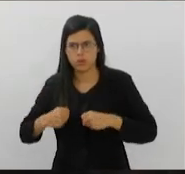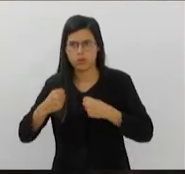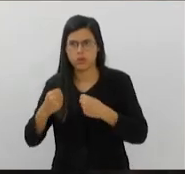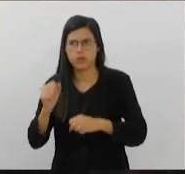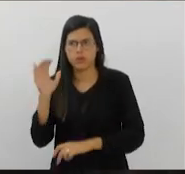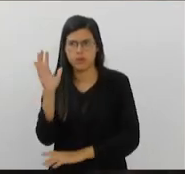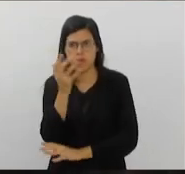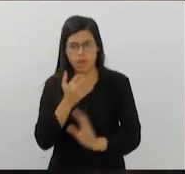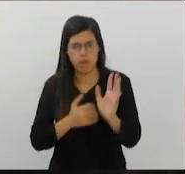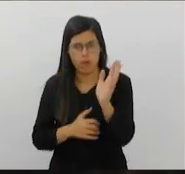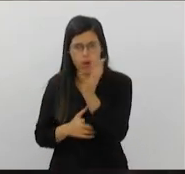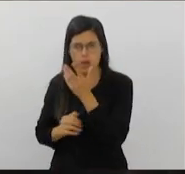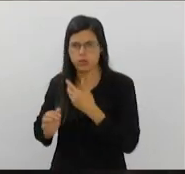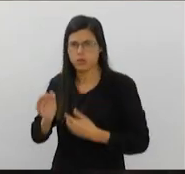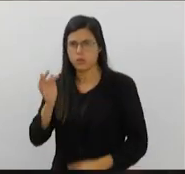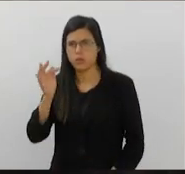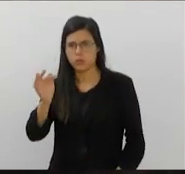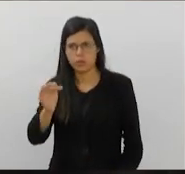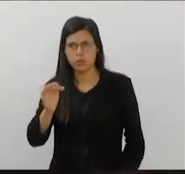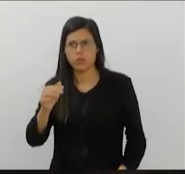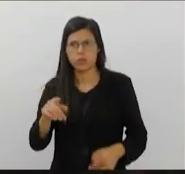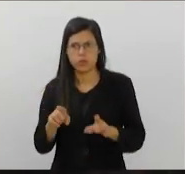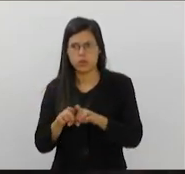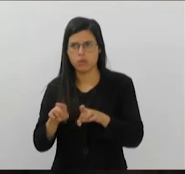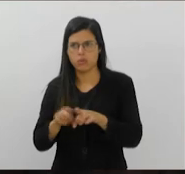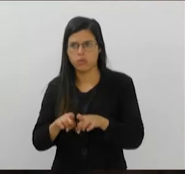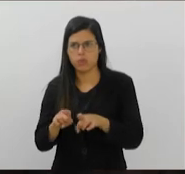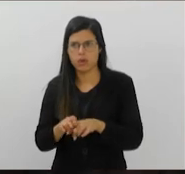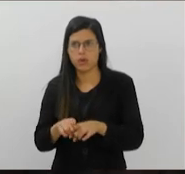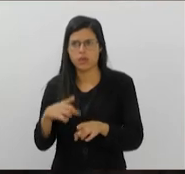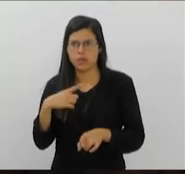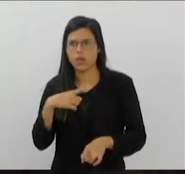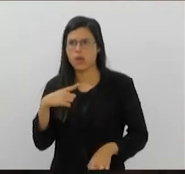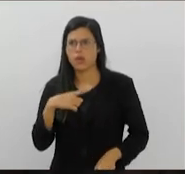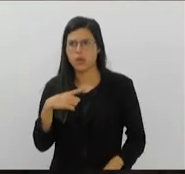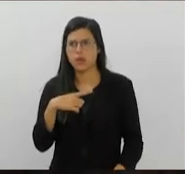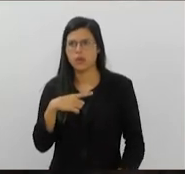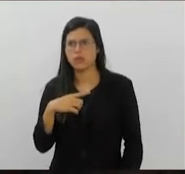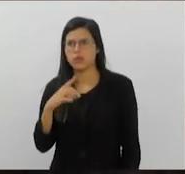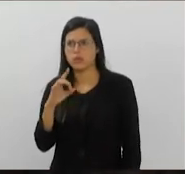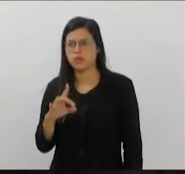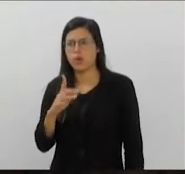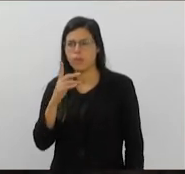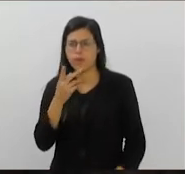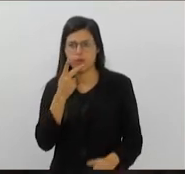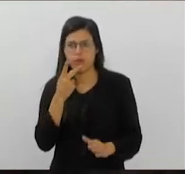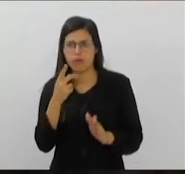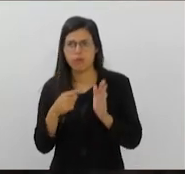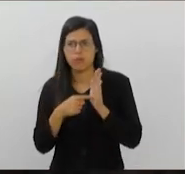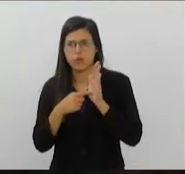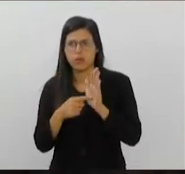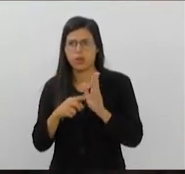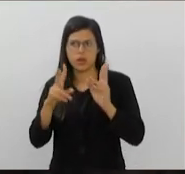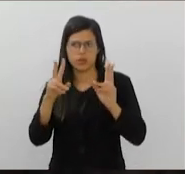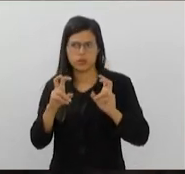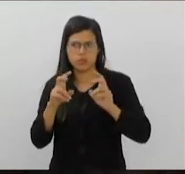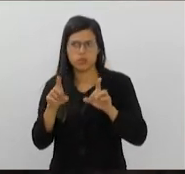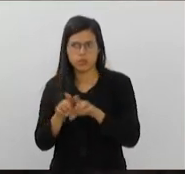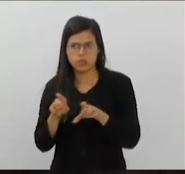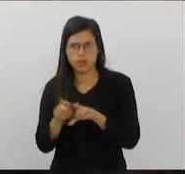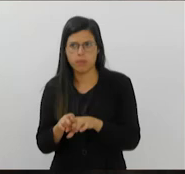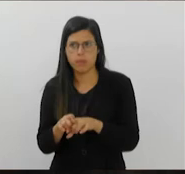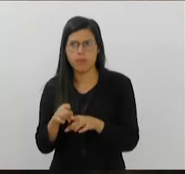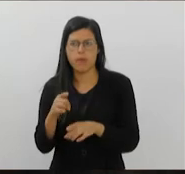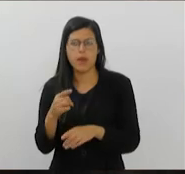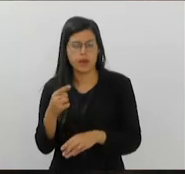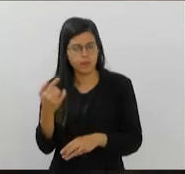do Amanhã para restaurar também, a gente tem ações de restauração ali na Baía de Guanabara. Então, só para dizer, né, que esse assunto também é muito caro, e